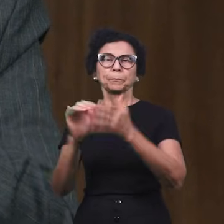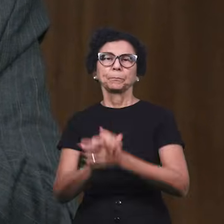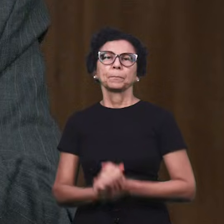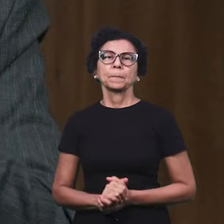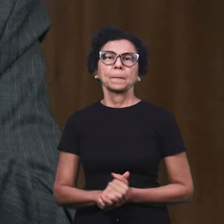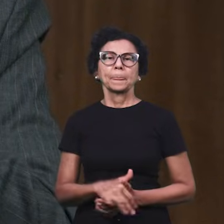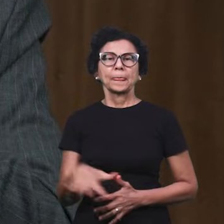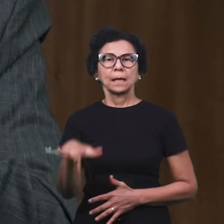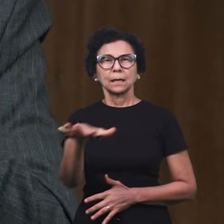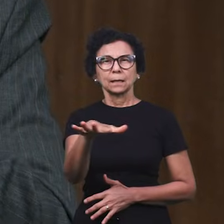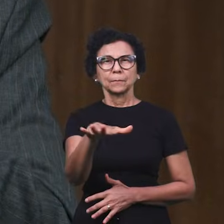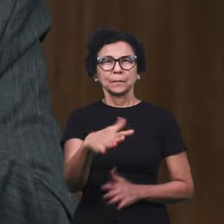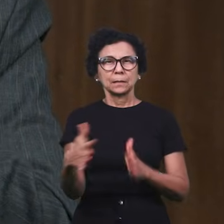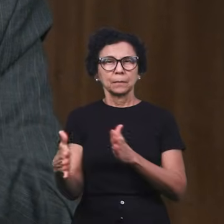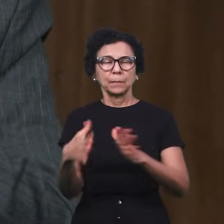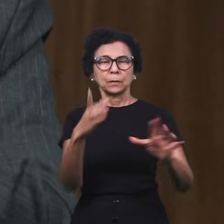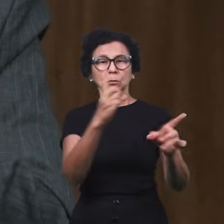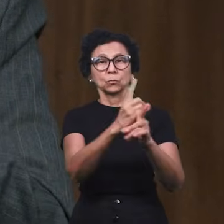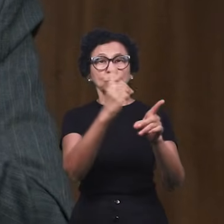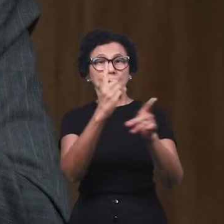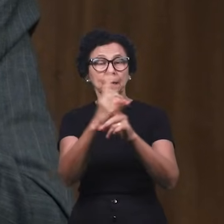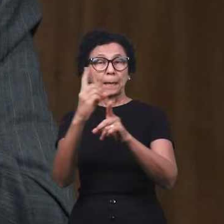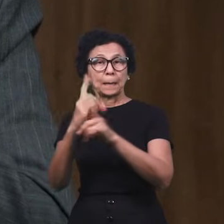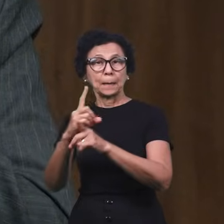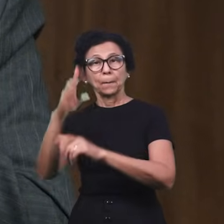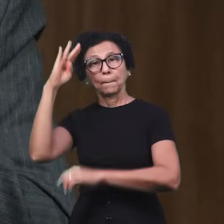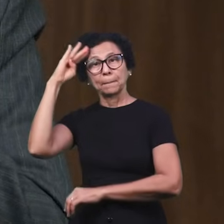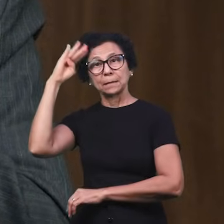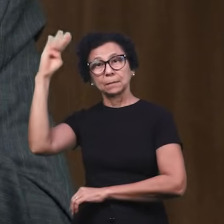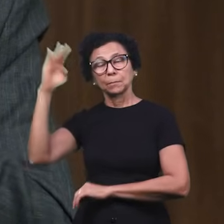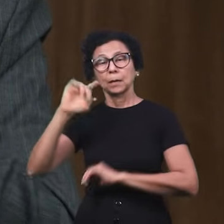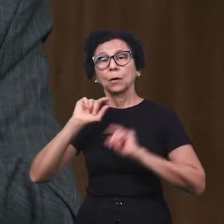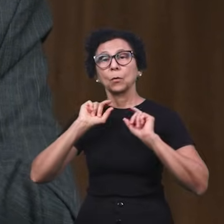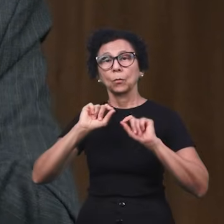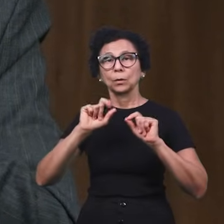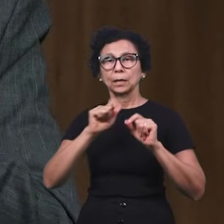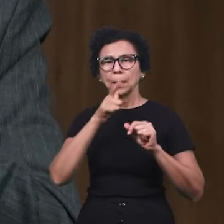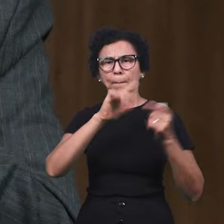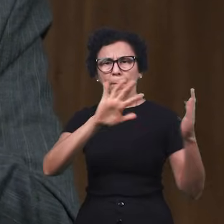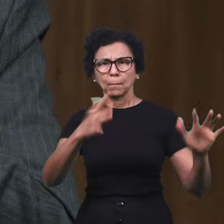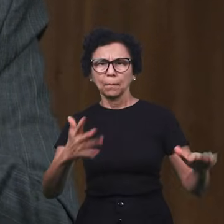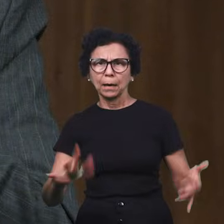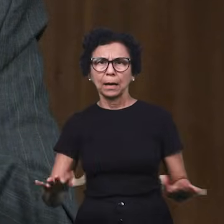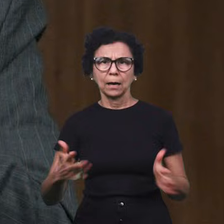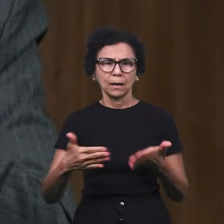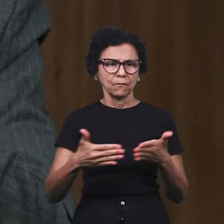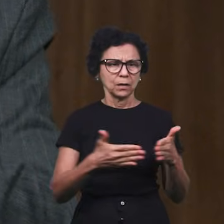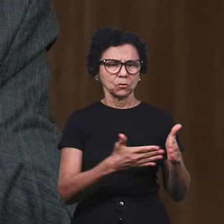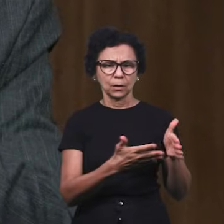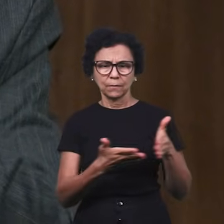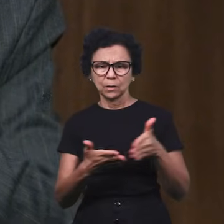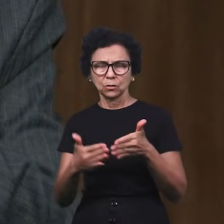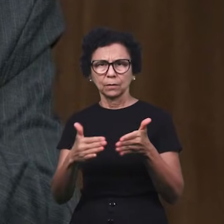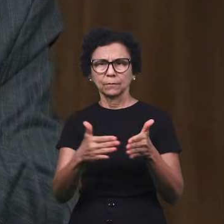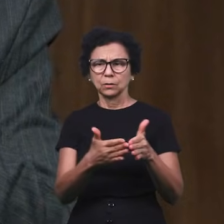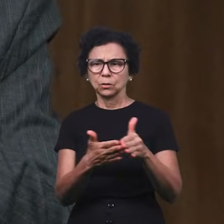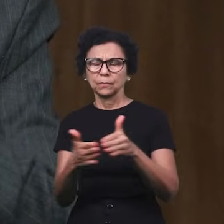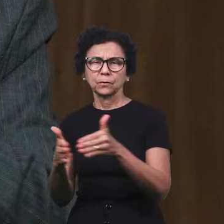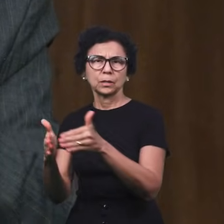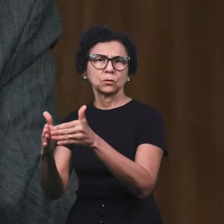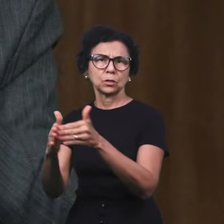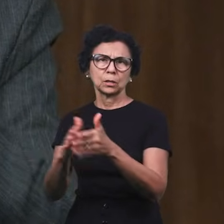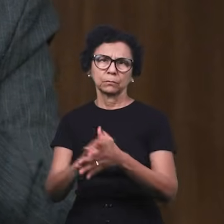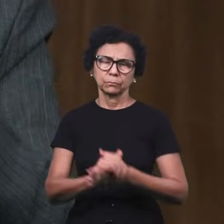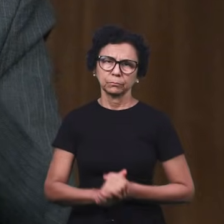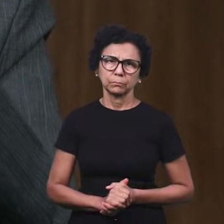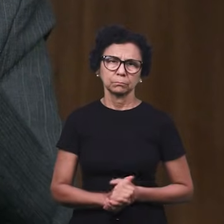descobrimentos foi marcada pelas viagens marítimas de exploração.